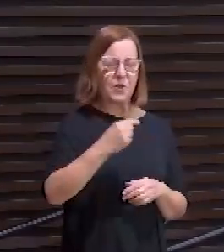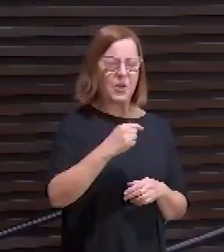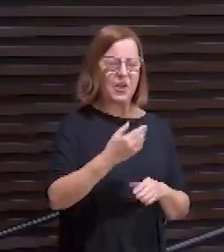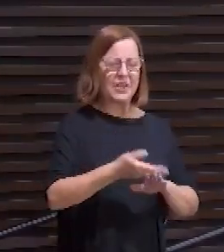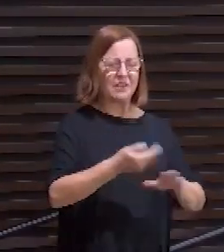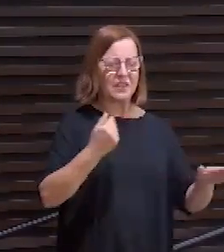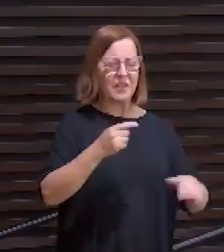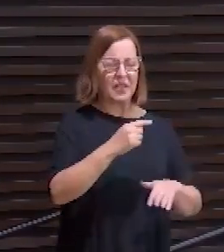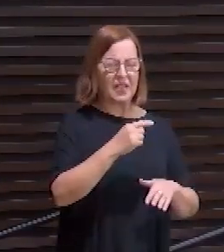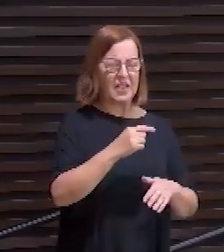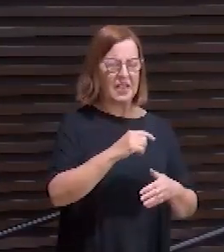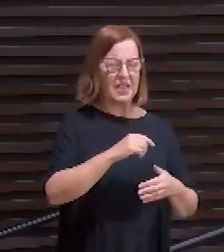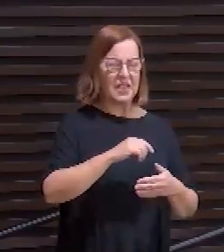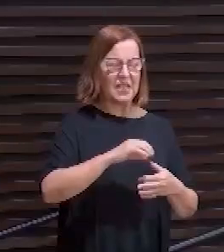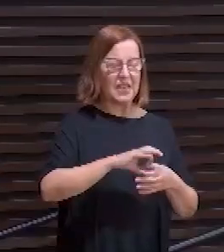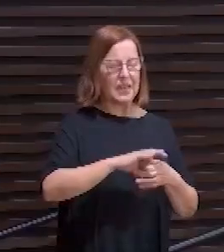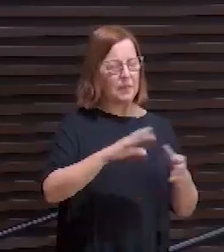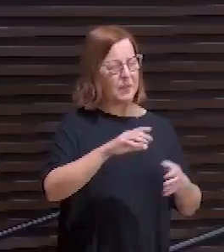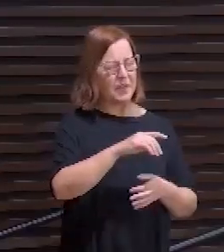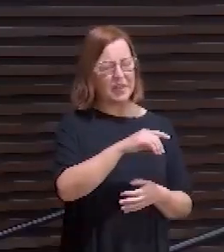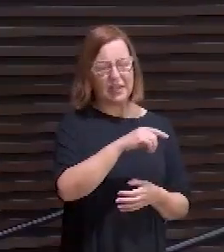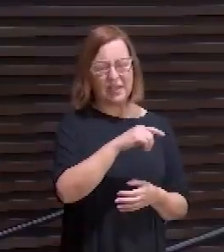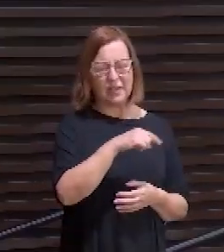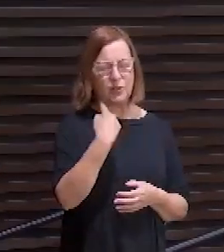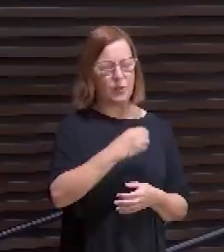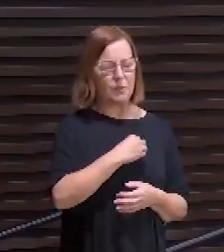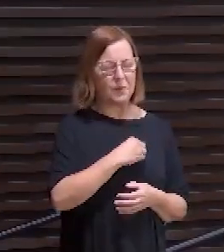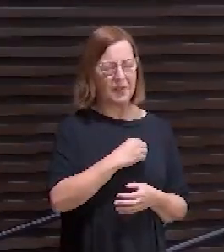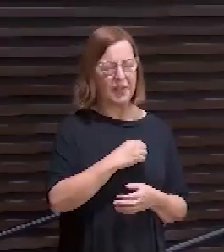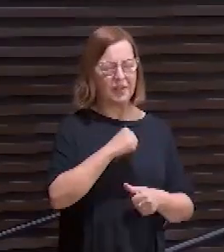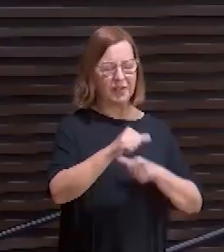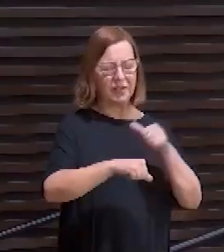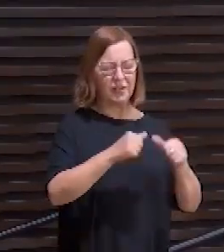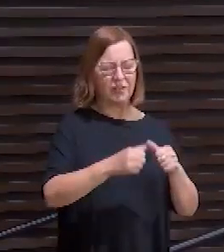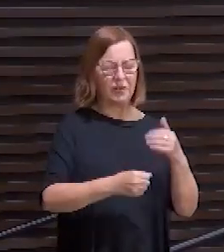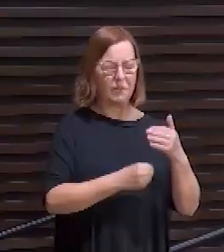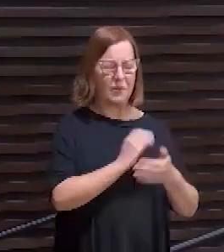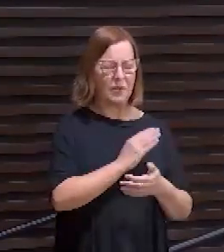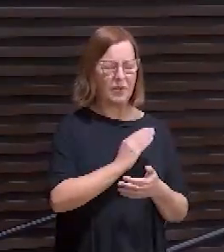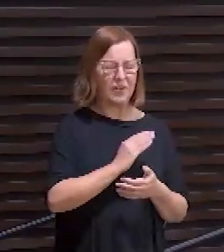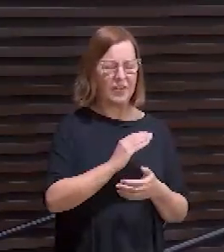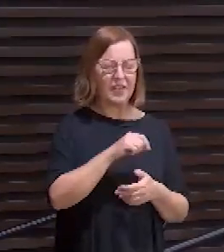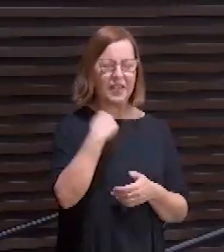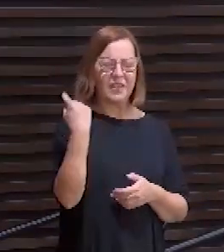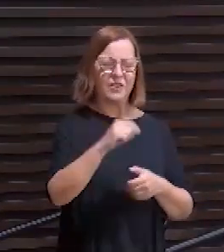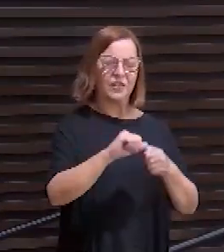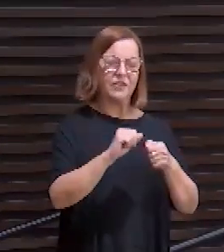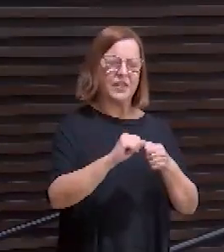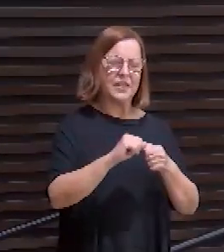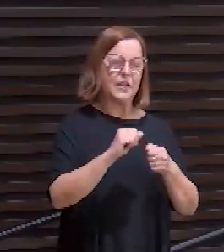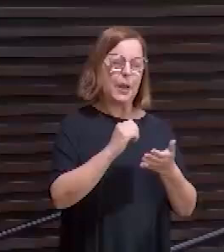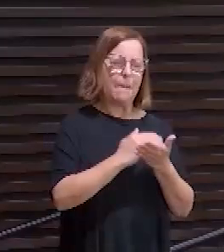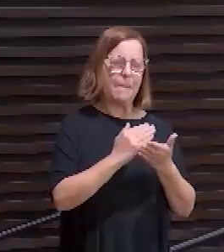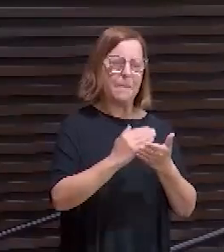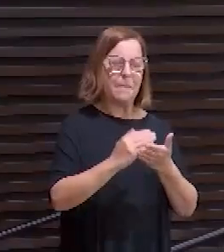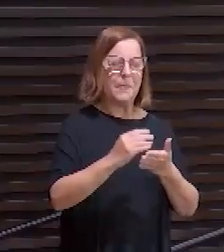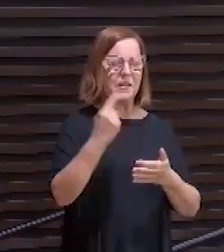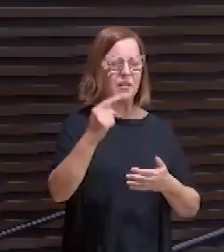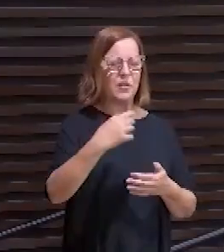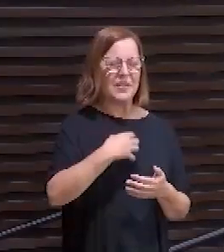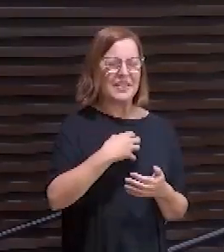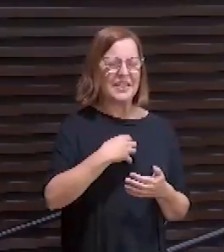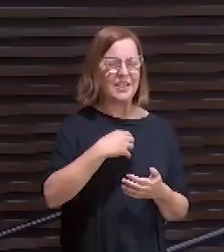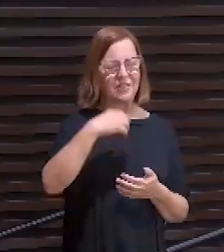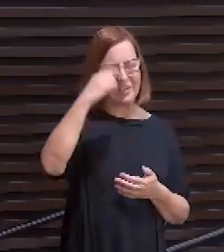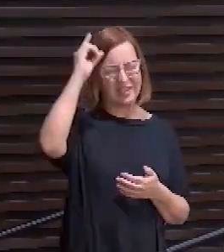nos transformar de dentro para fora, e nos fazer participantes da Tua natureza, a natureza divina. Obrigado,